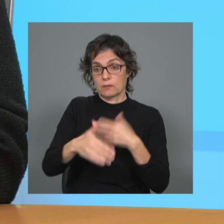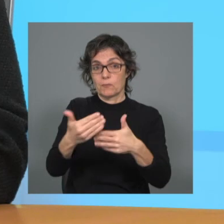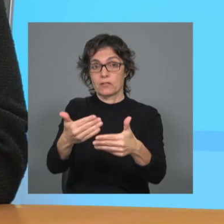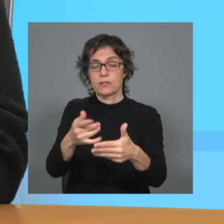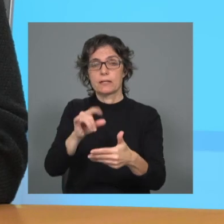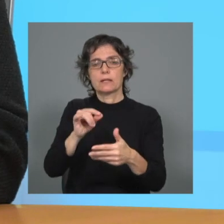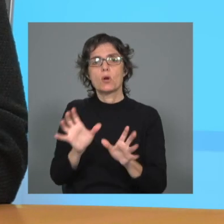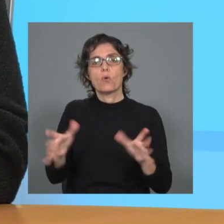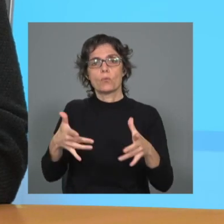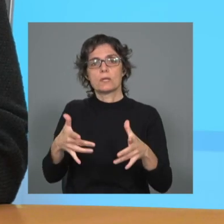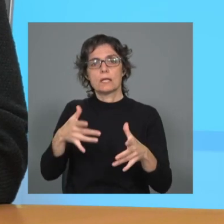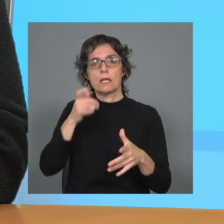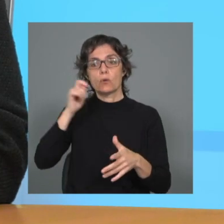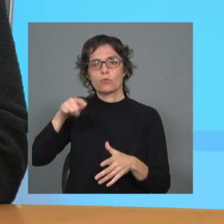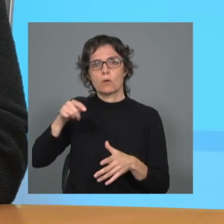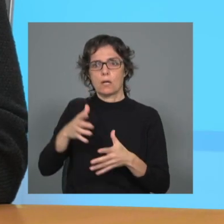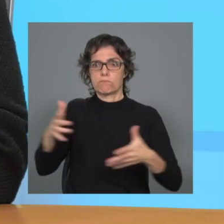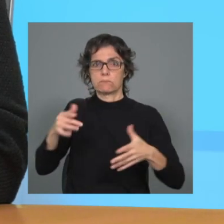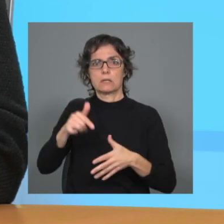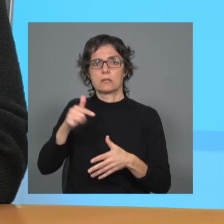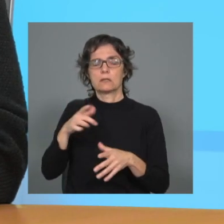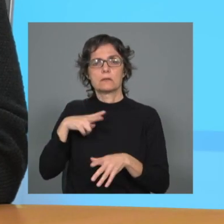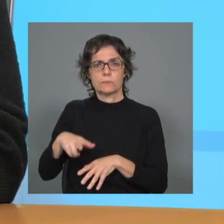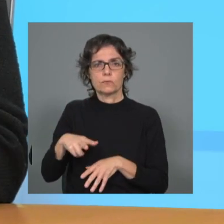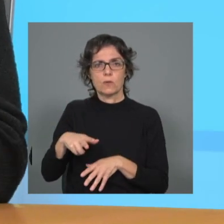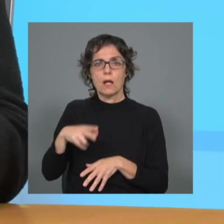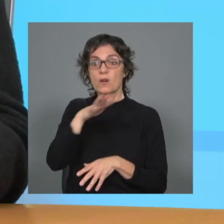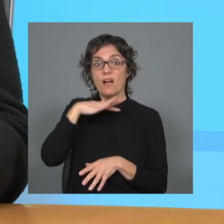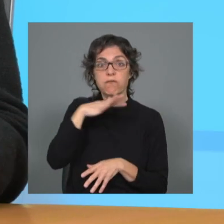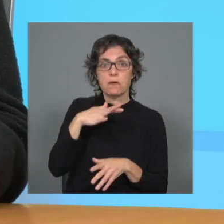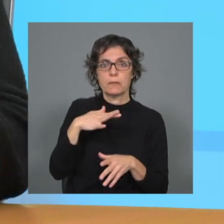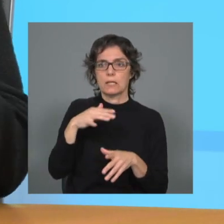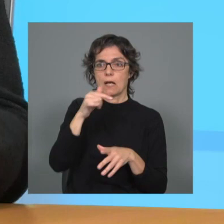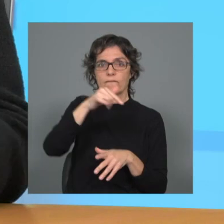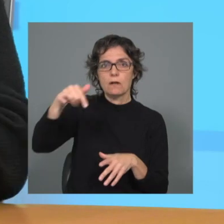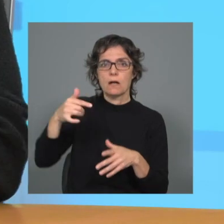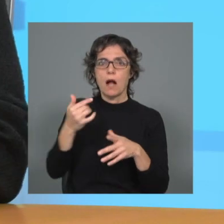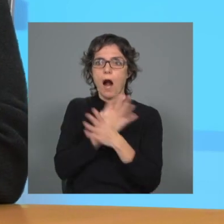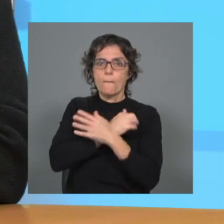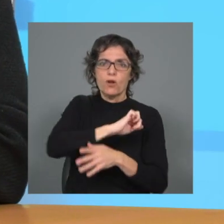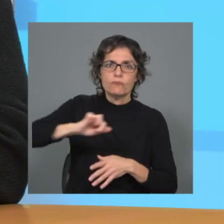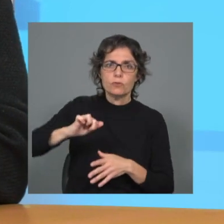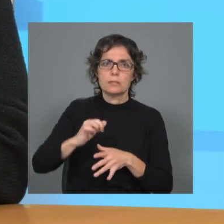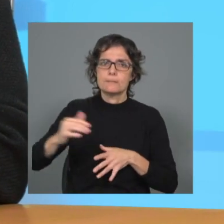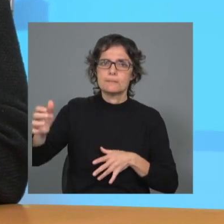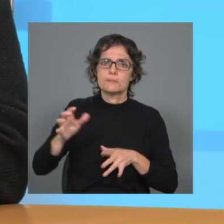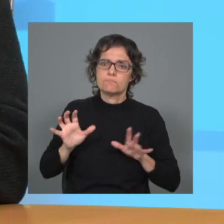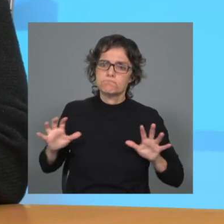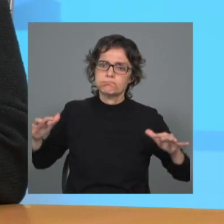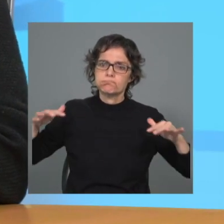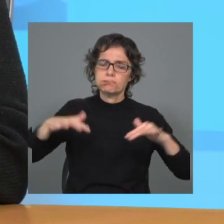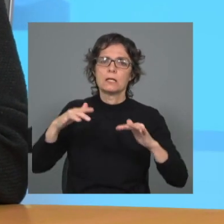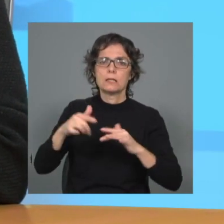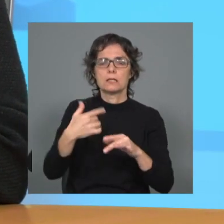temos uma comunidade ucraniana muito grande em Portugal e por isso essas famílias juntaram-se a amigos e acabam por ter aqui